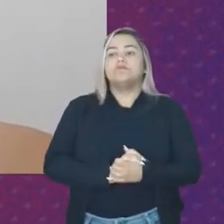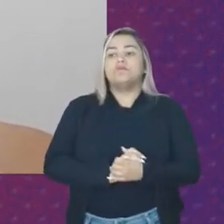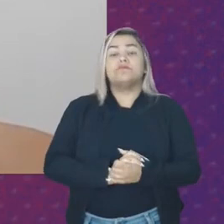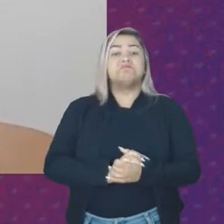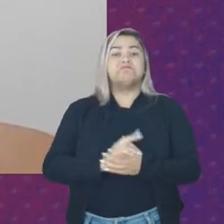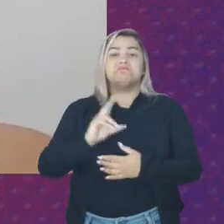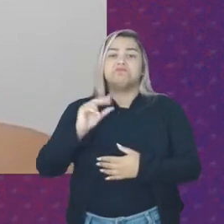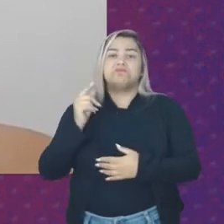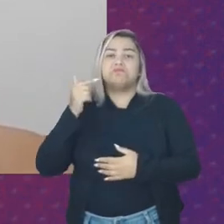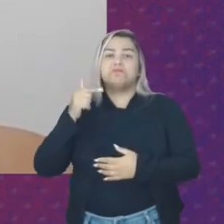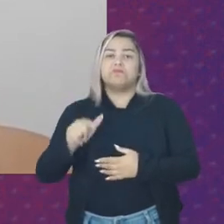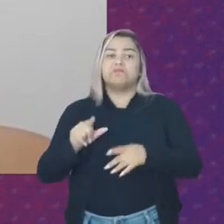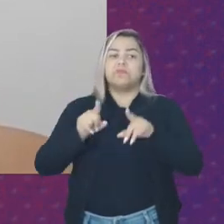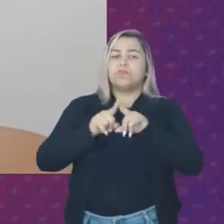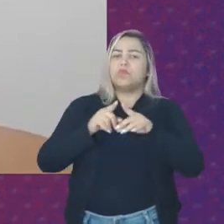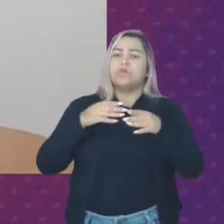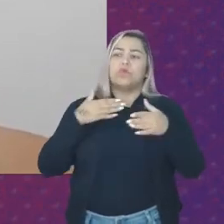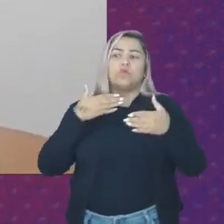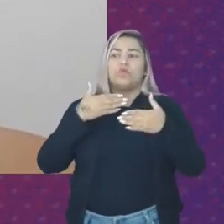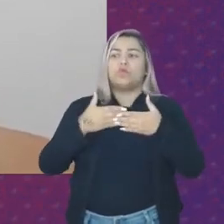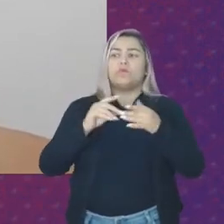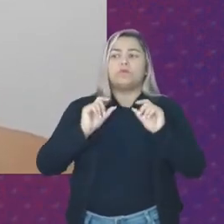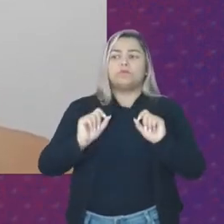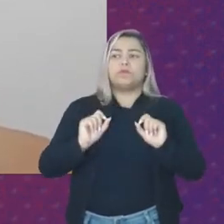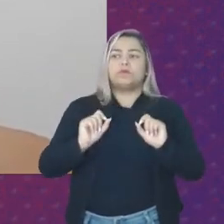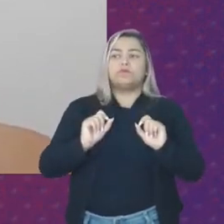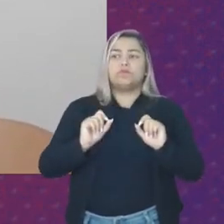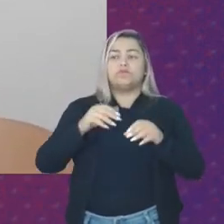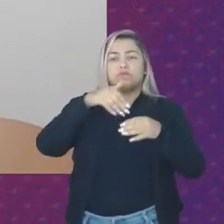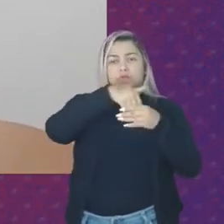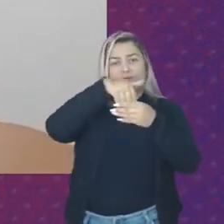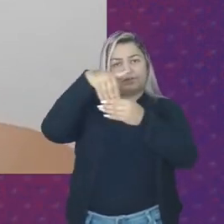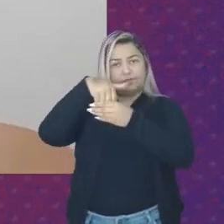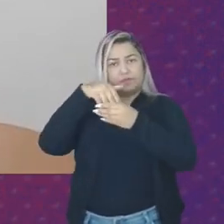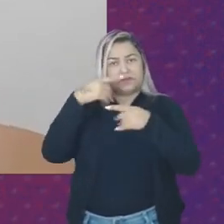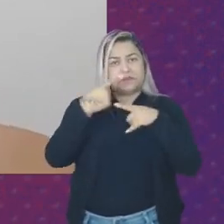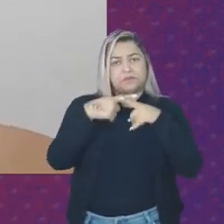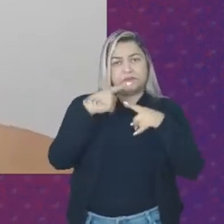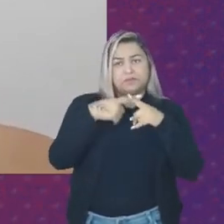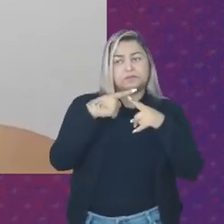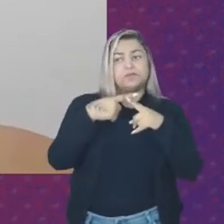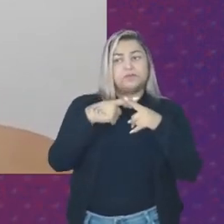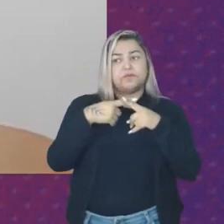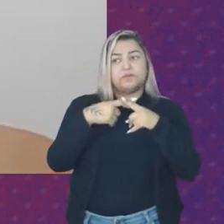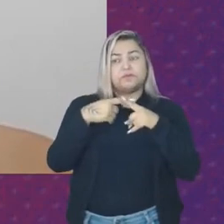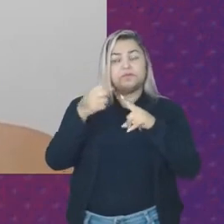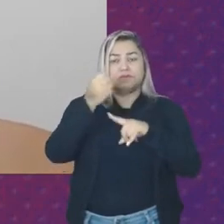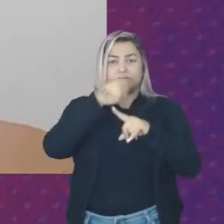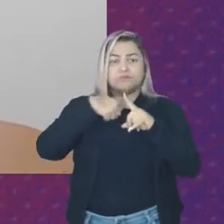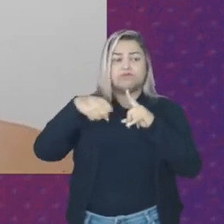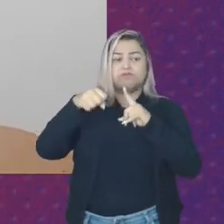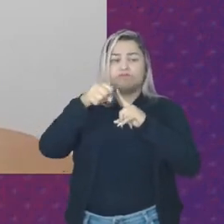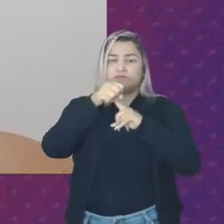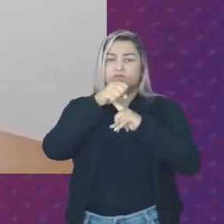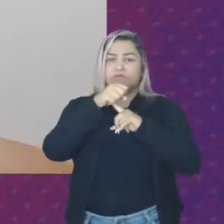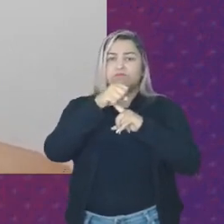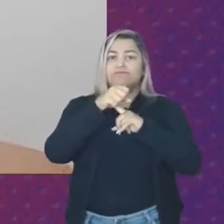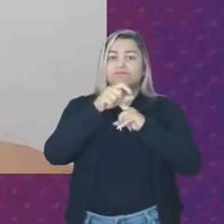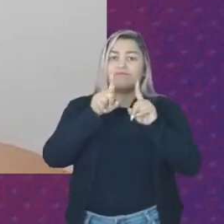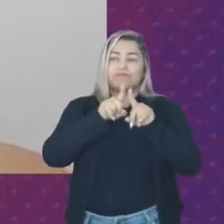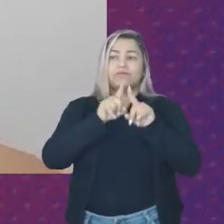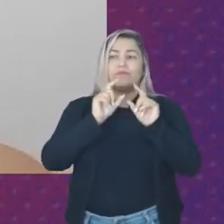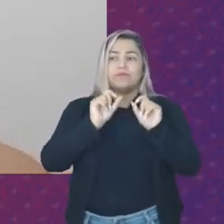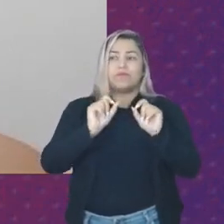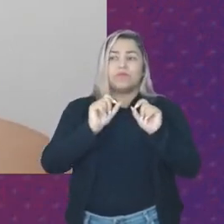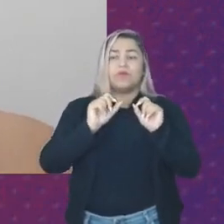não conseguindo bater de frente, muitas vezes, no processo eleitoral, porque a sociedade ainda é muito conservadora. Então,